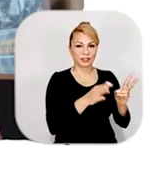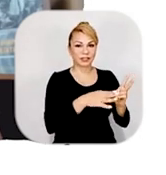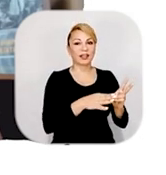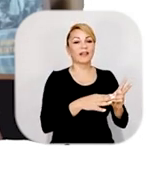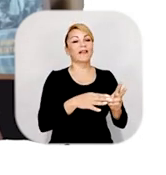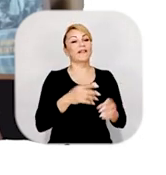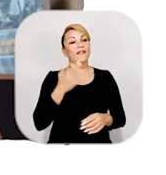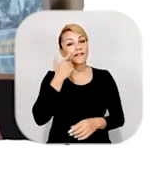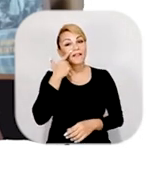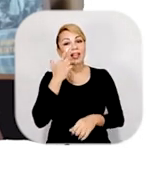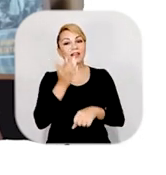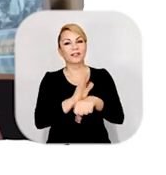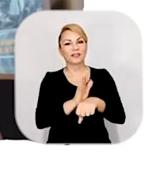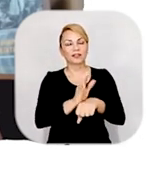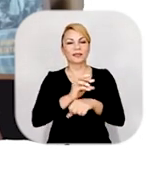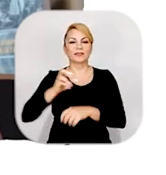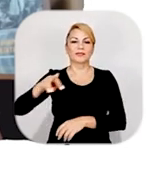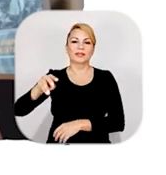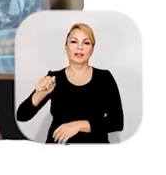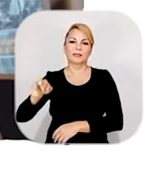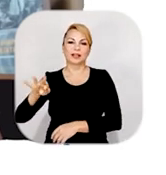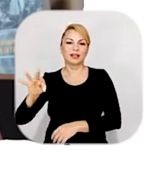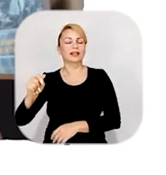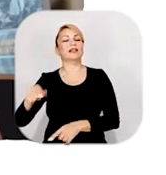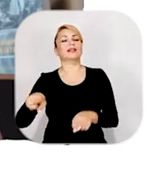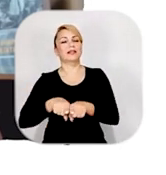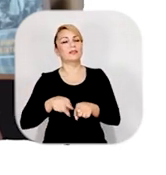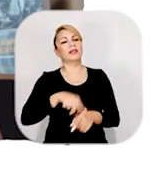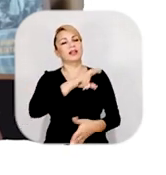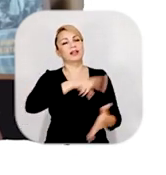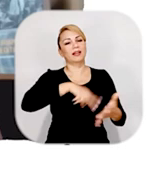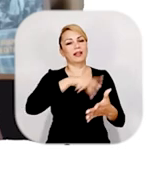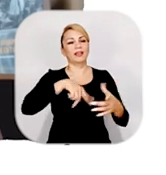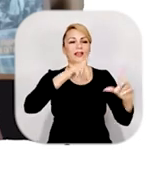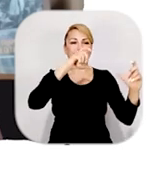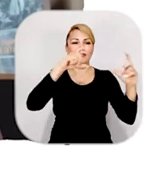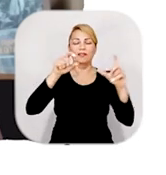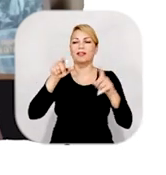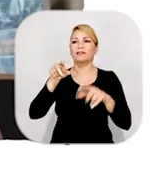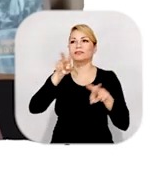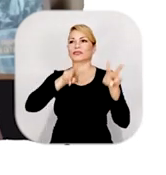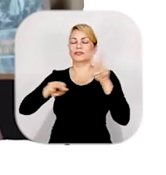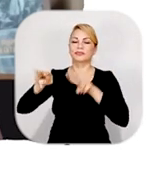músicas e poderem também ler o livro, né? Ver as fotos.